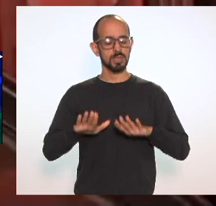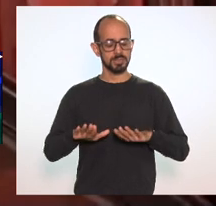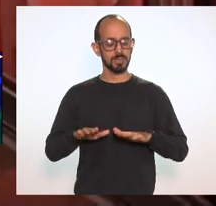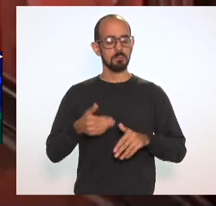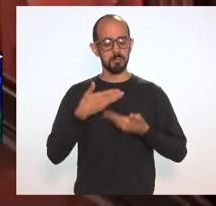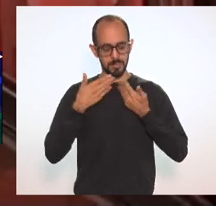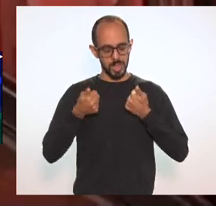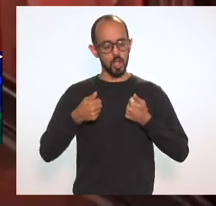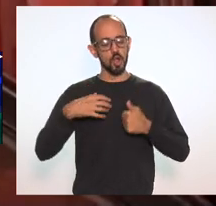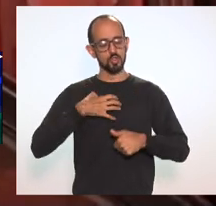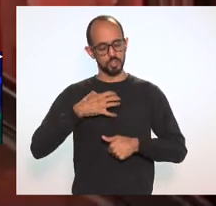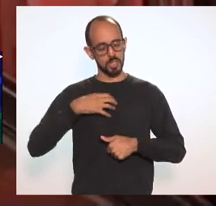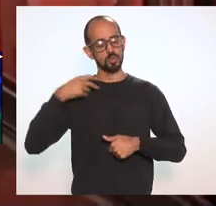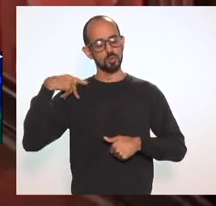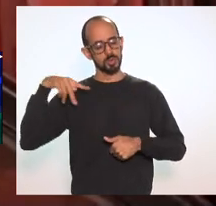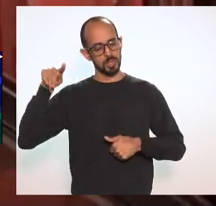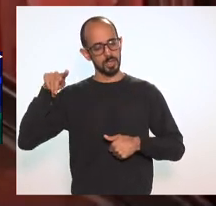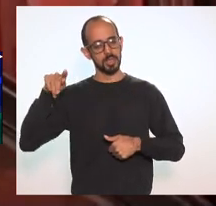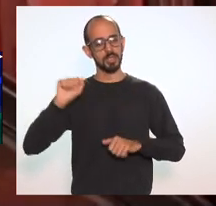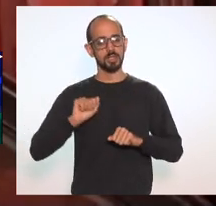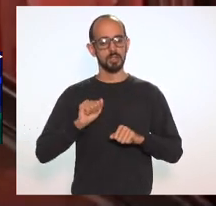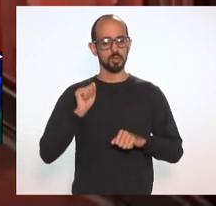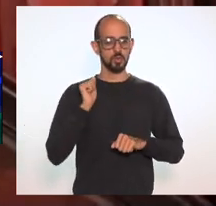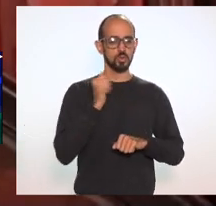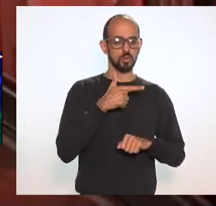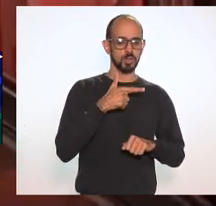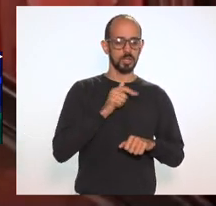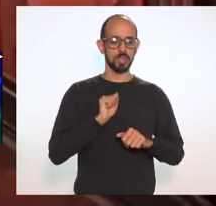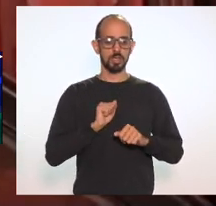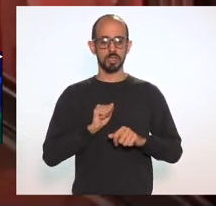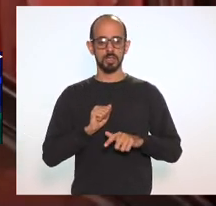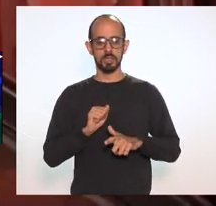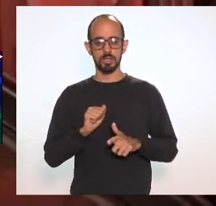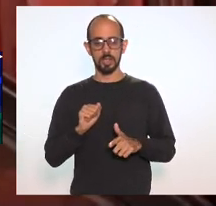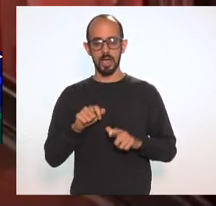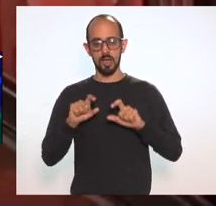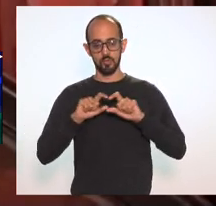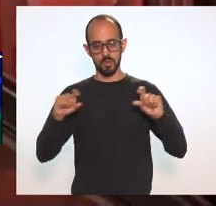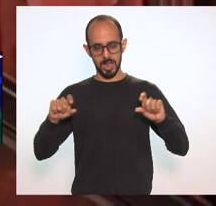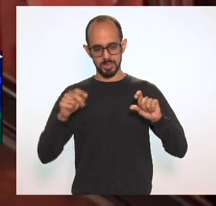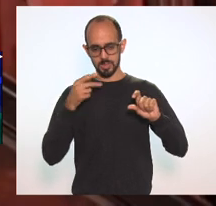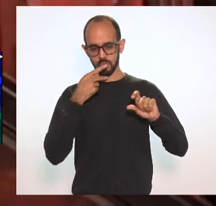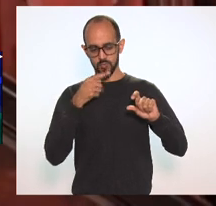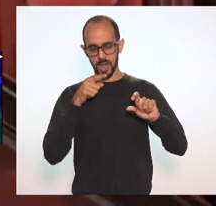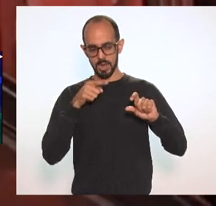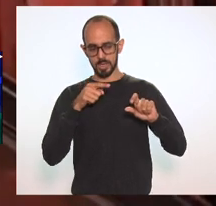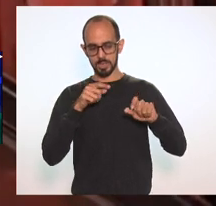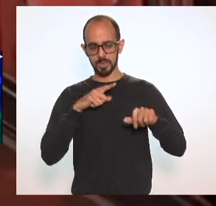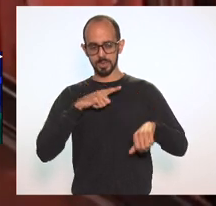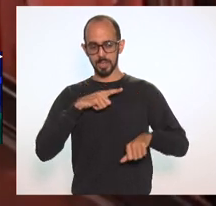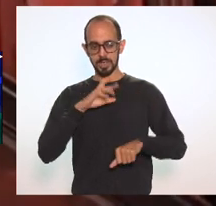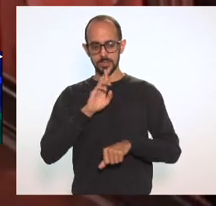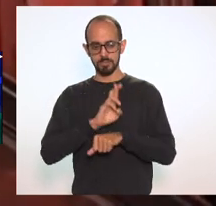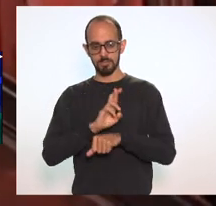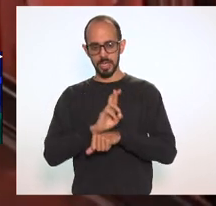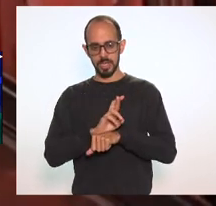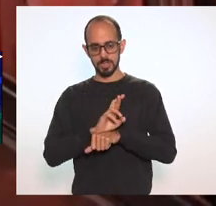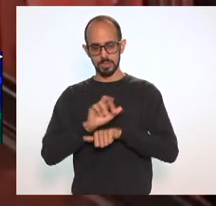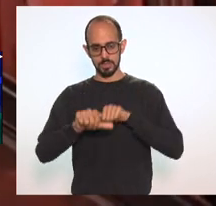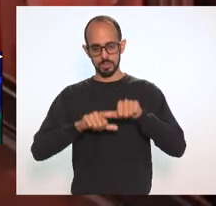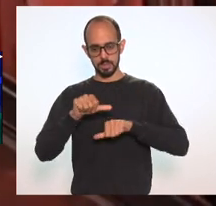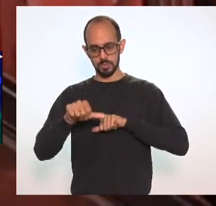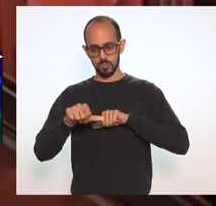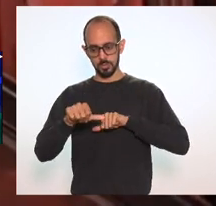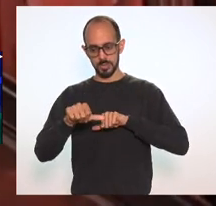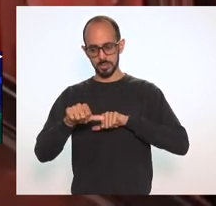authentis ainda QR né porque a frase diz que há mais esperança de transformação na